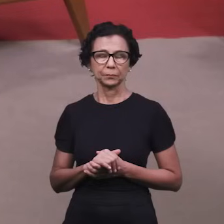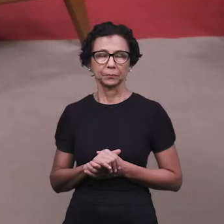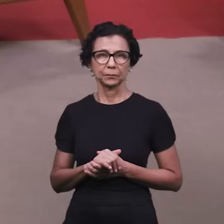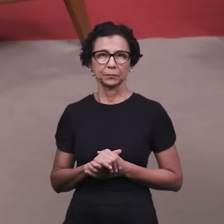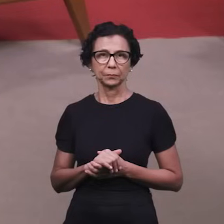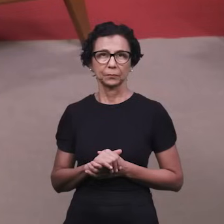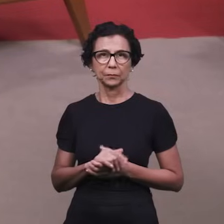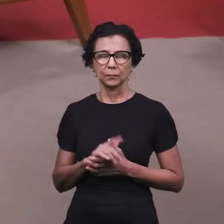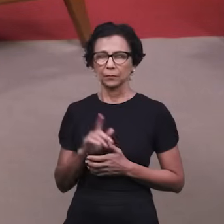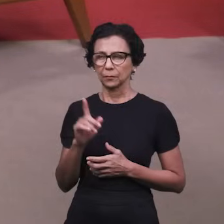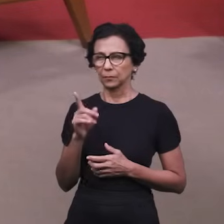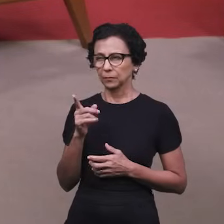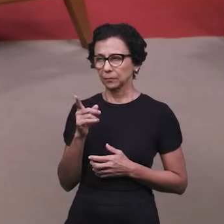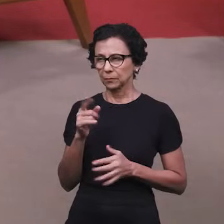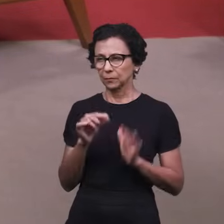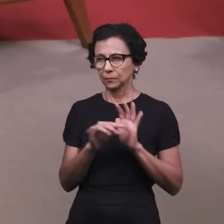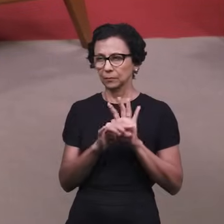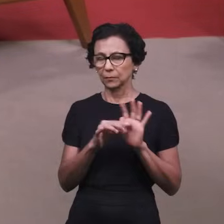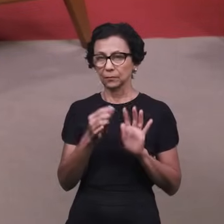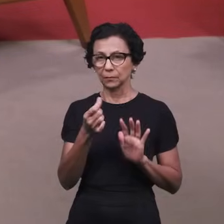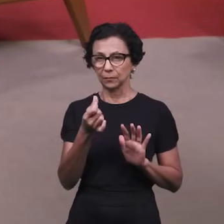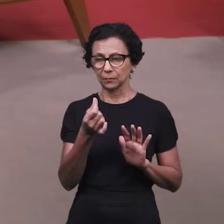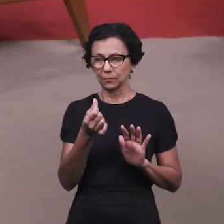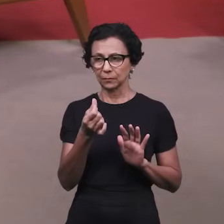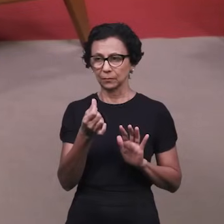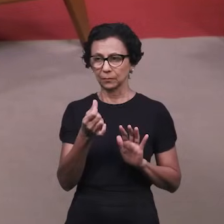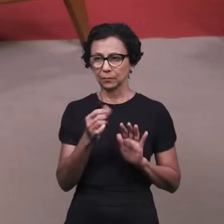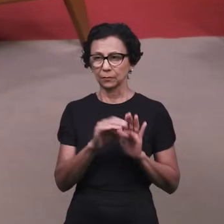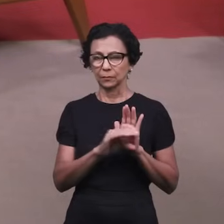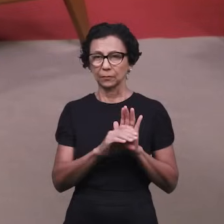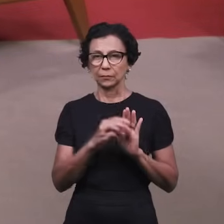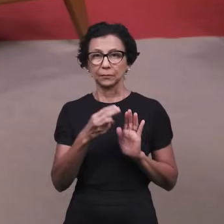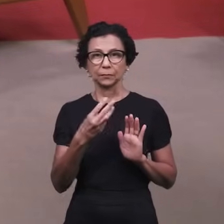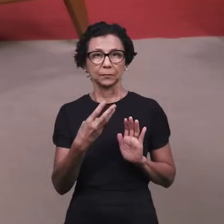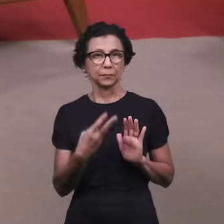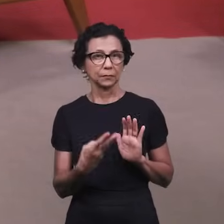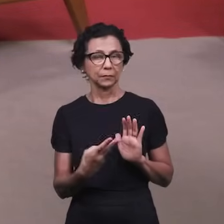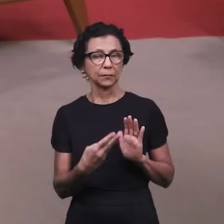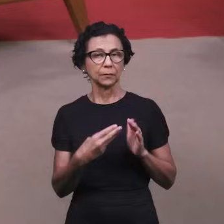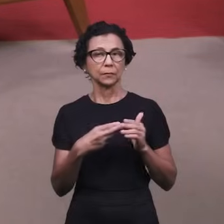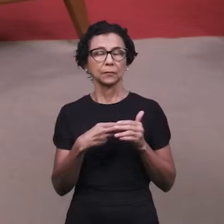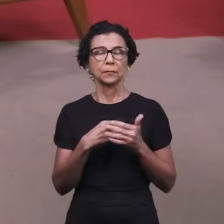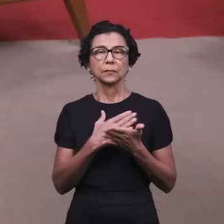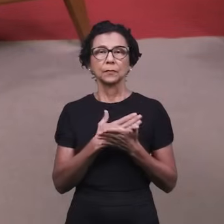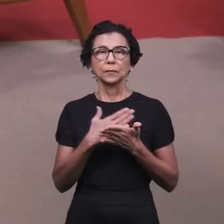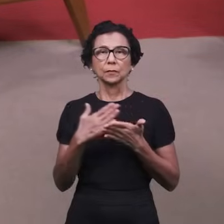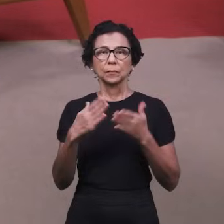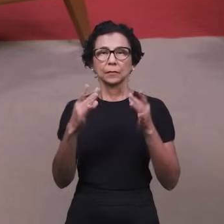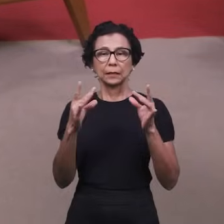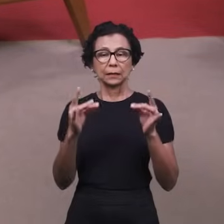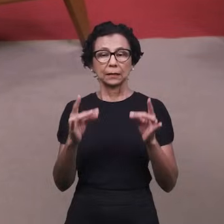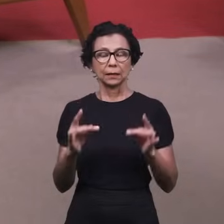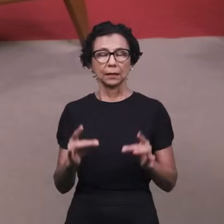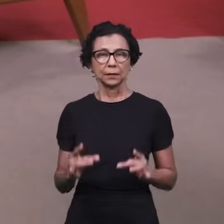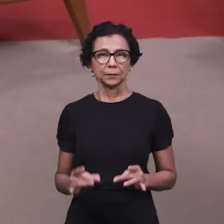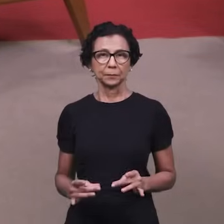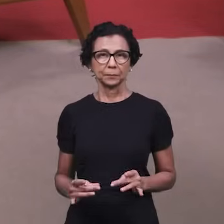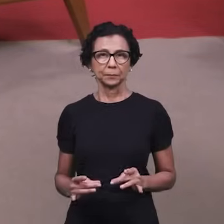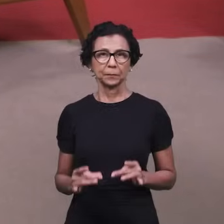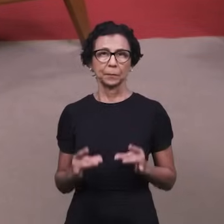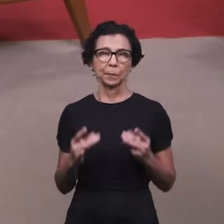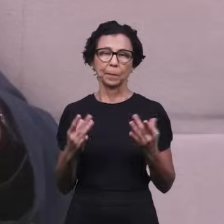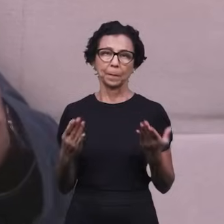este versículo, o versículo 6 do capítulo 3, ele começa a falar, descrever esses detalhes.